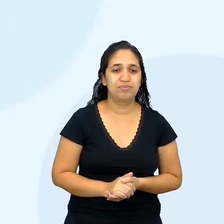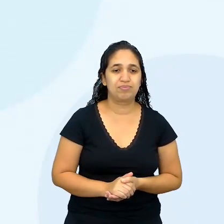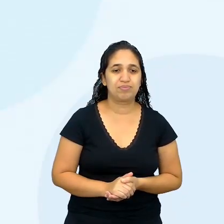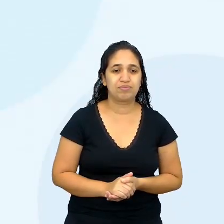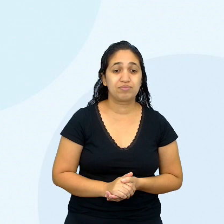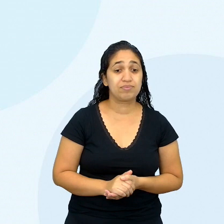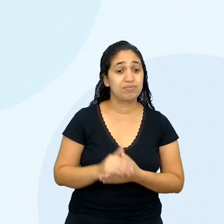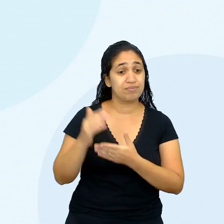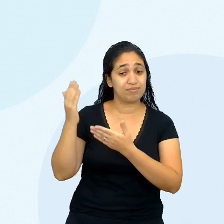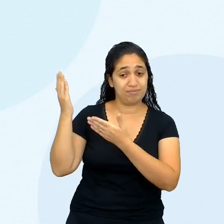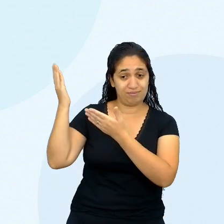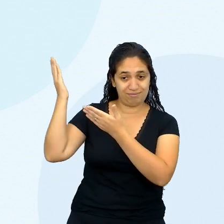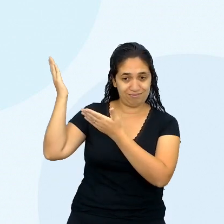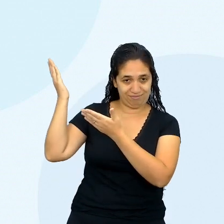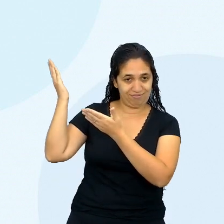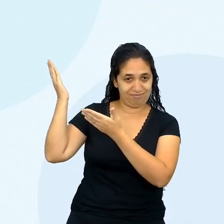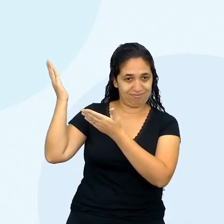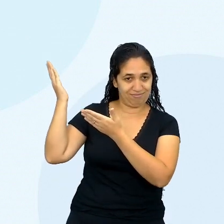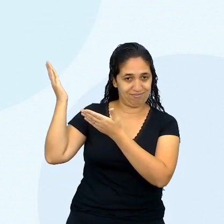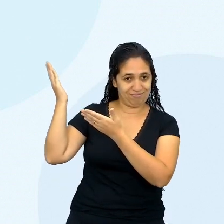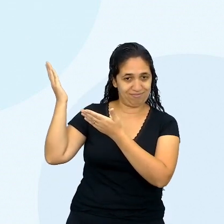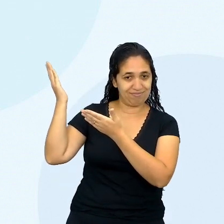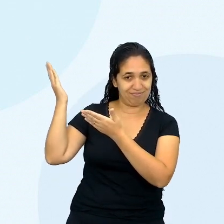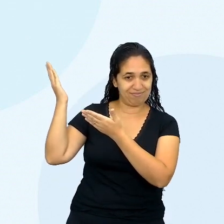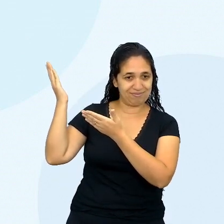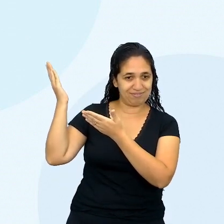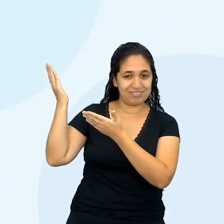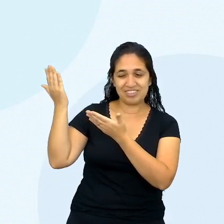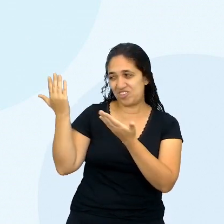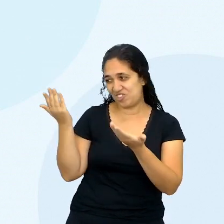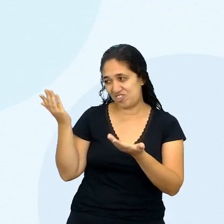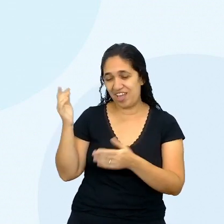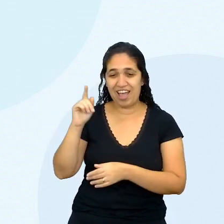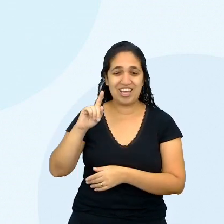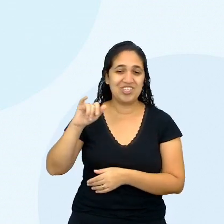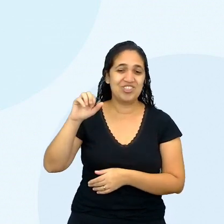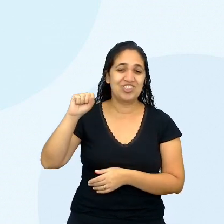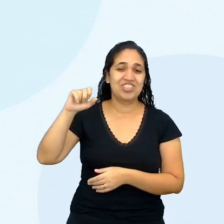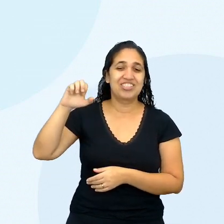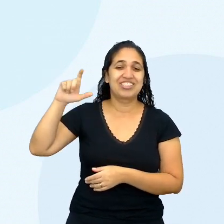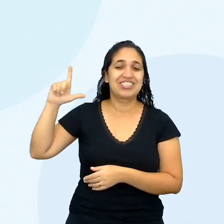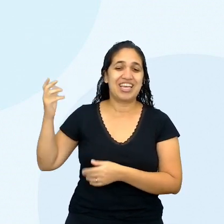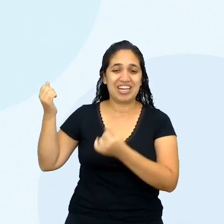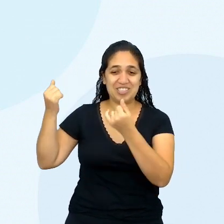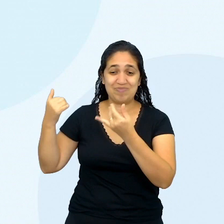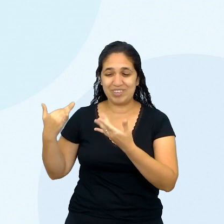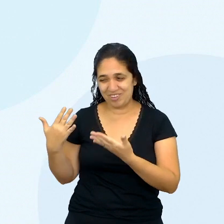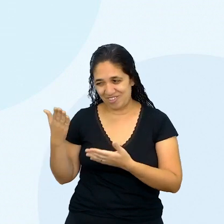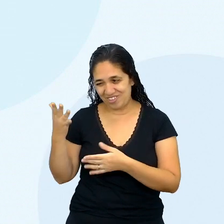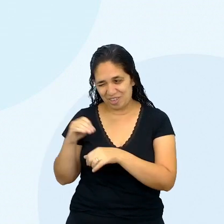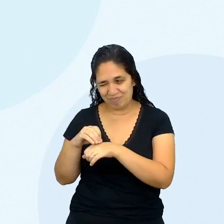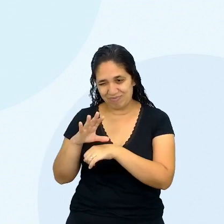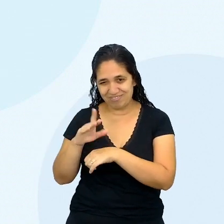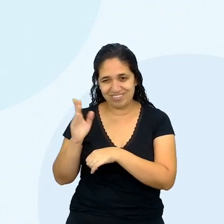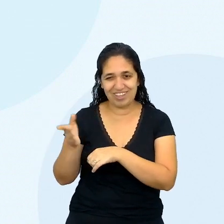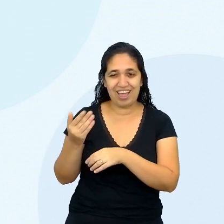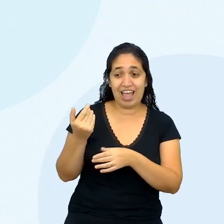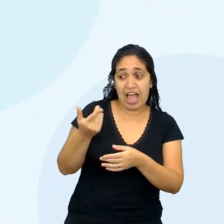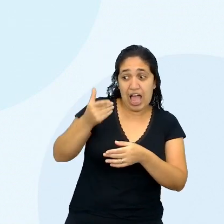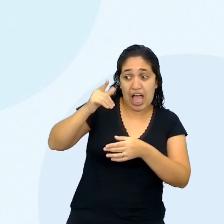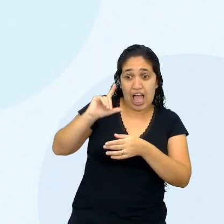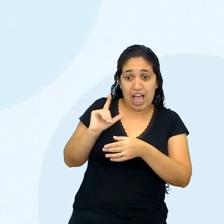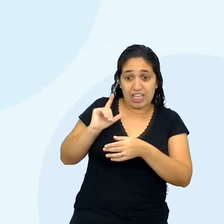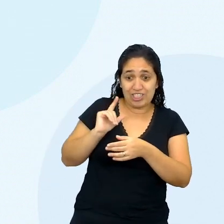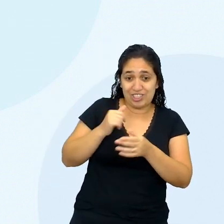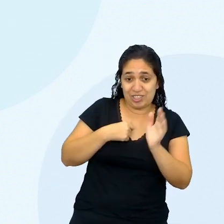Como a Gisele falou, né, já fez um mini spoiler aí antes, a gente vai começar, antes de eu